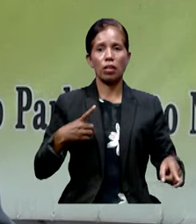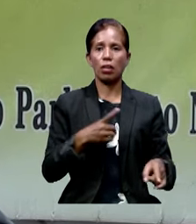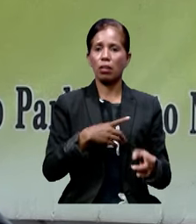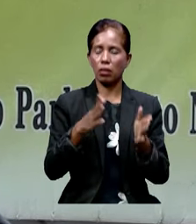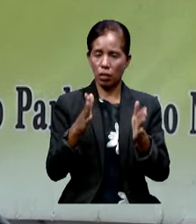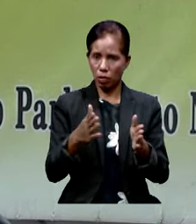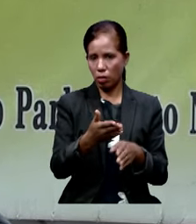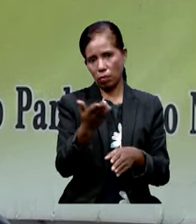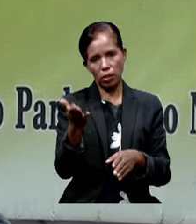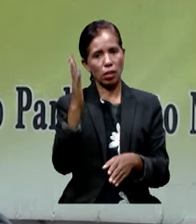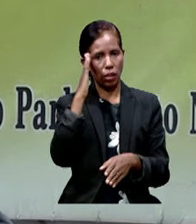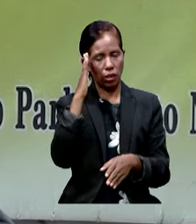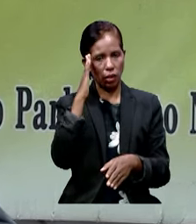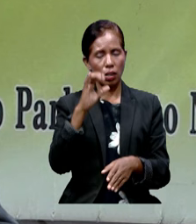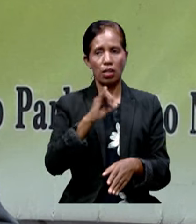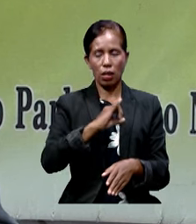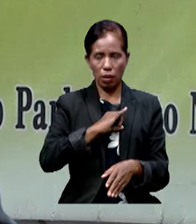sira hatene hau